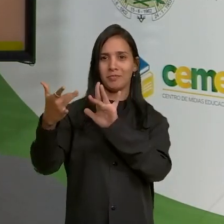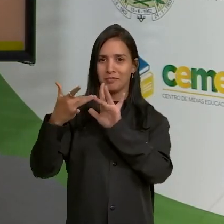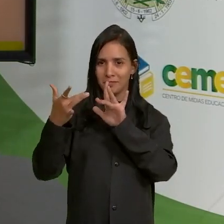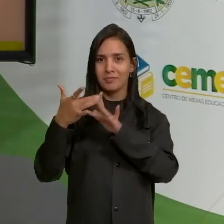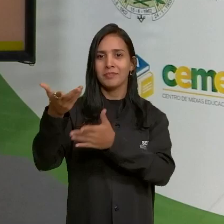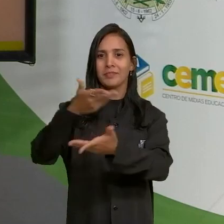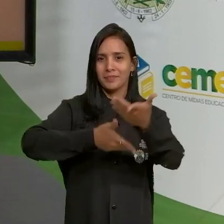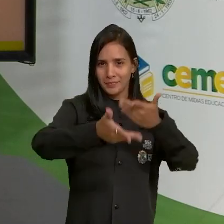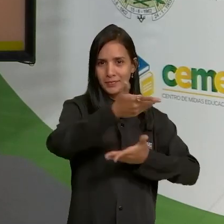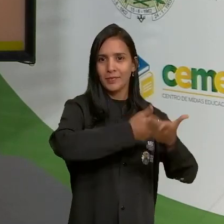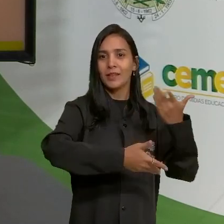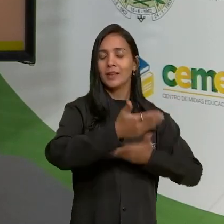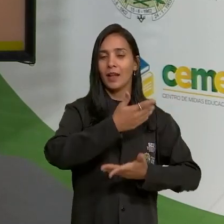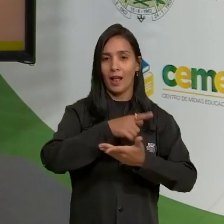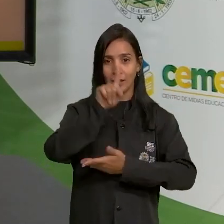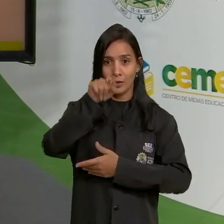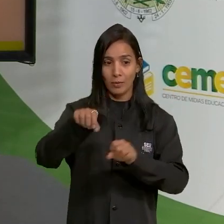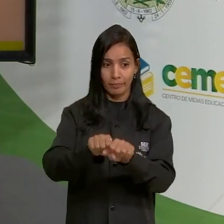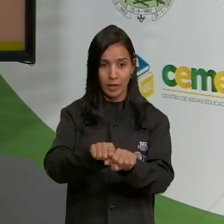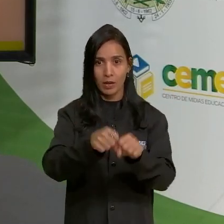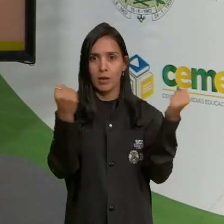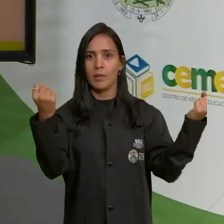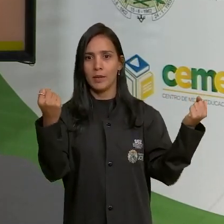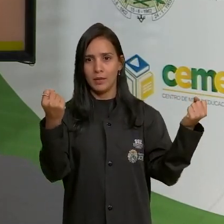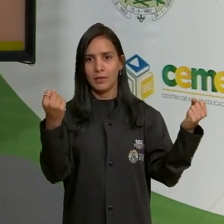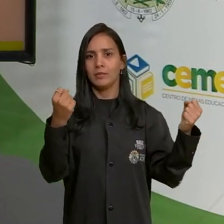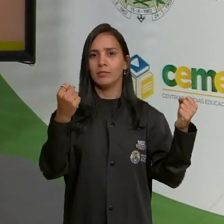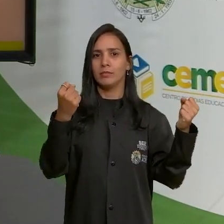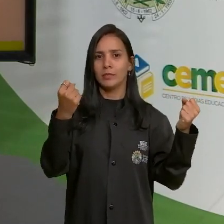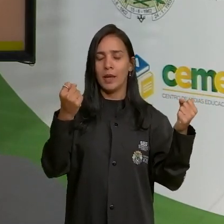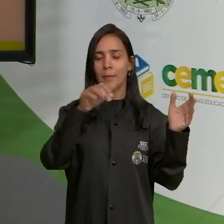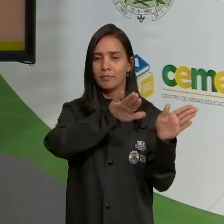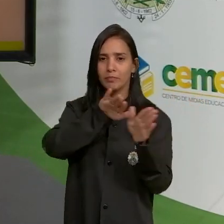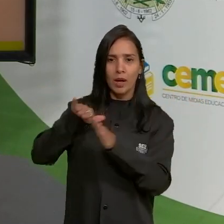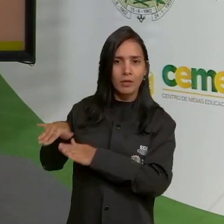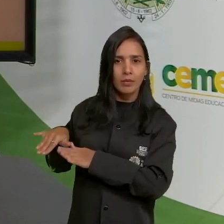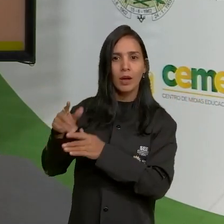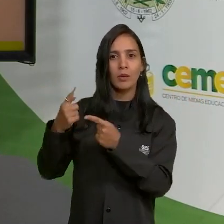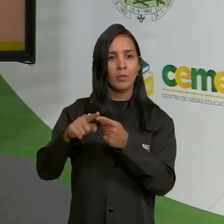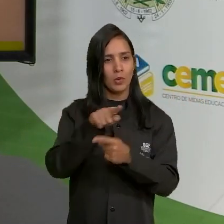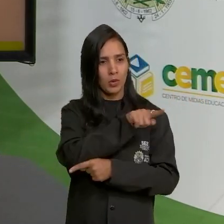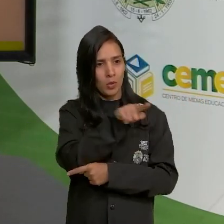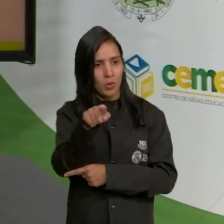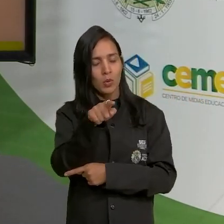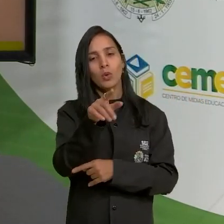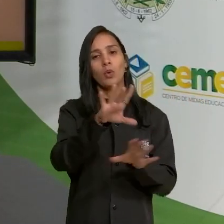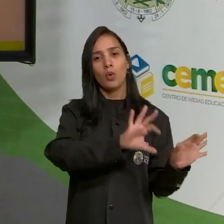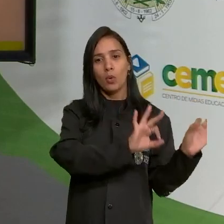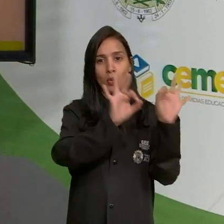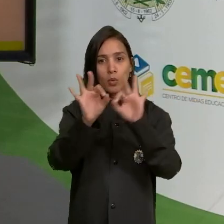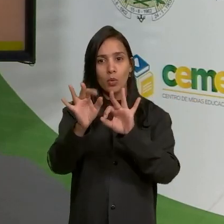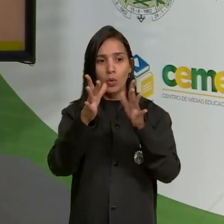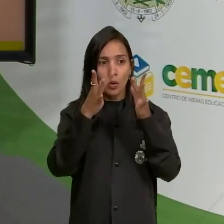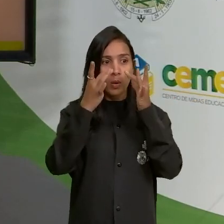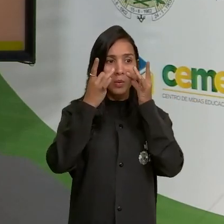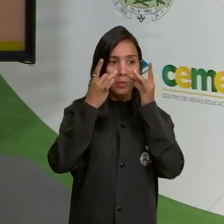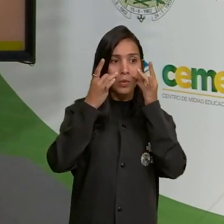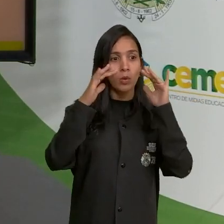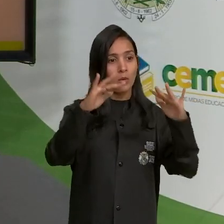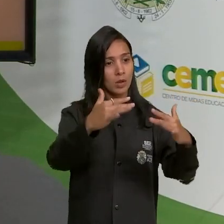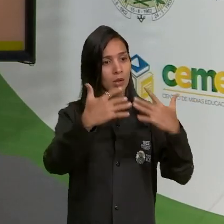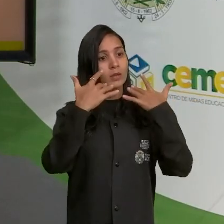quebrar essa identificação e trazer o público e dizer isso aqui é um teatro, que isso aqui não